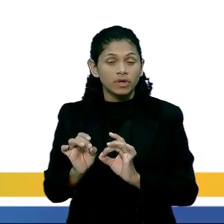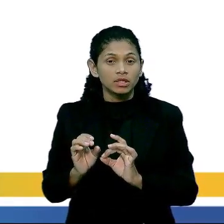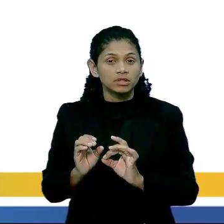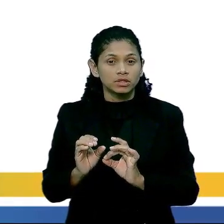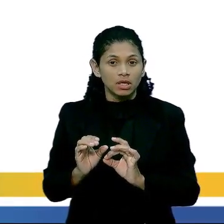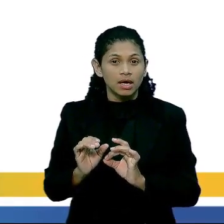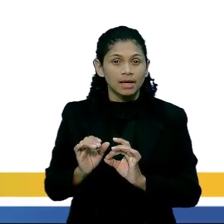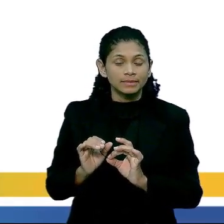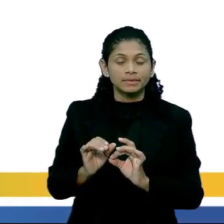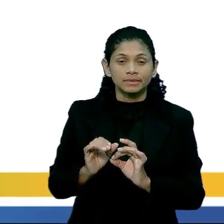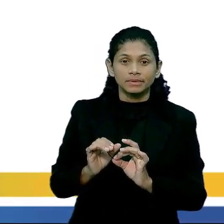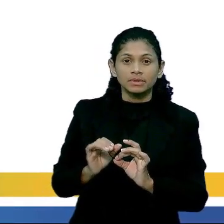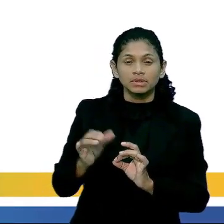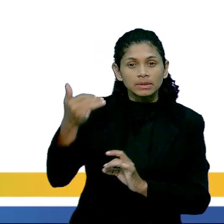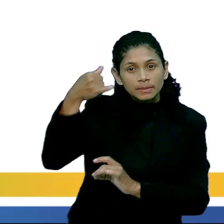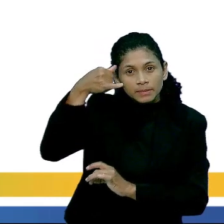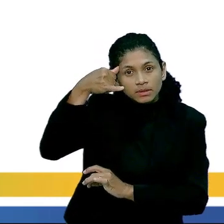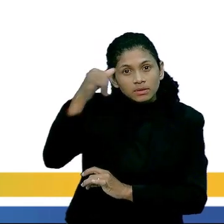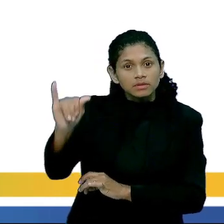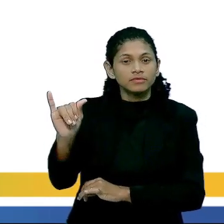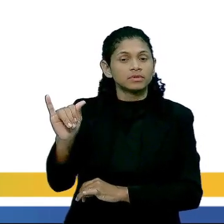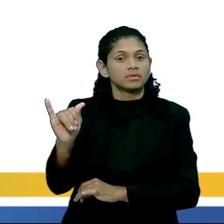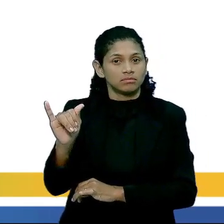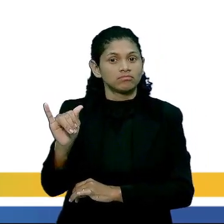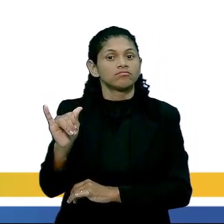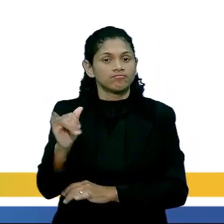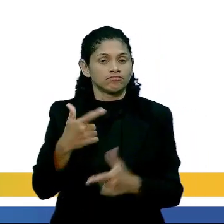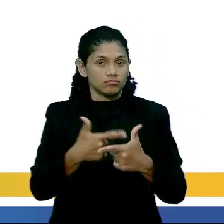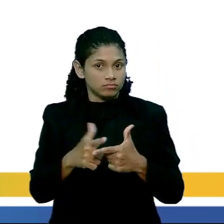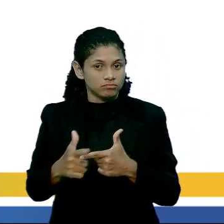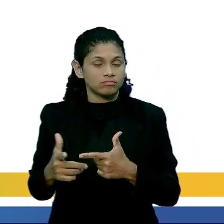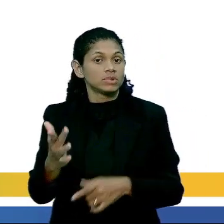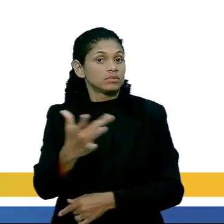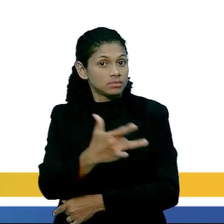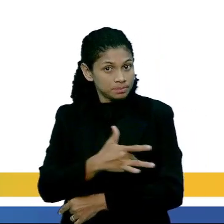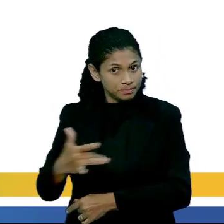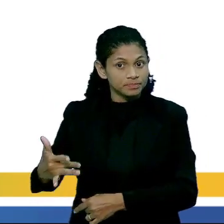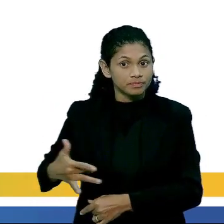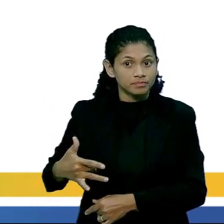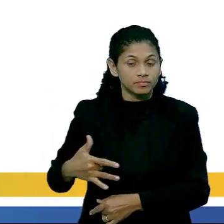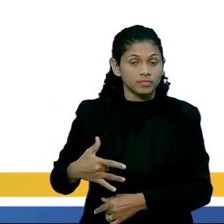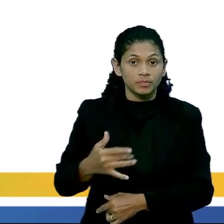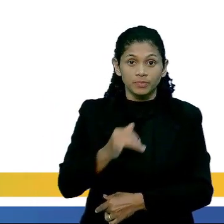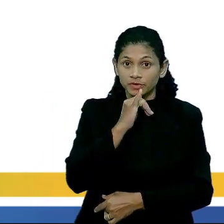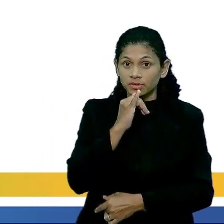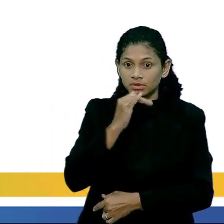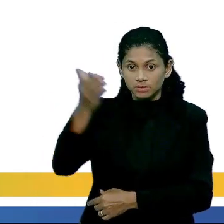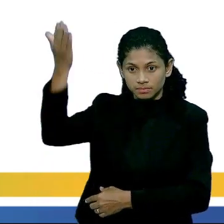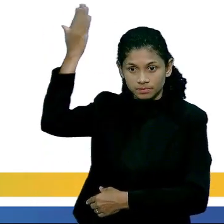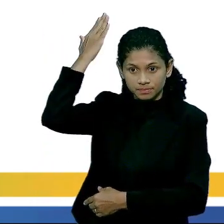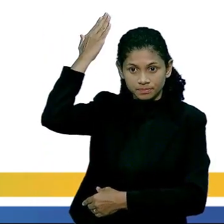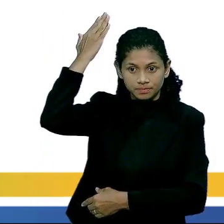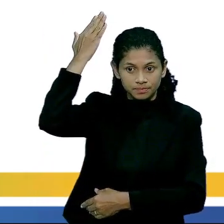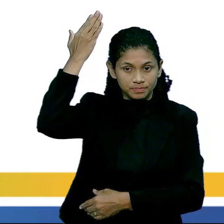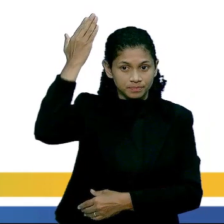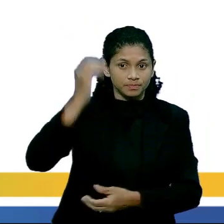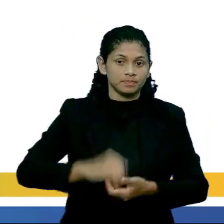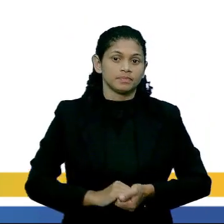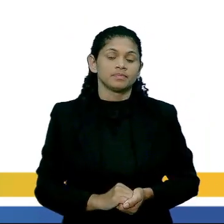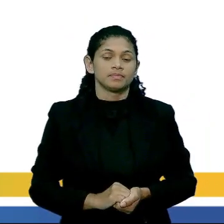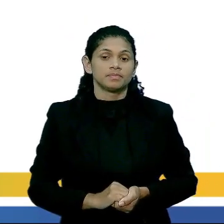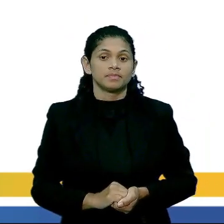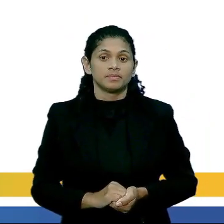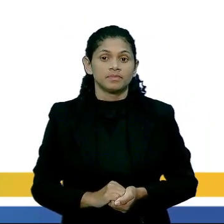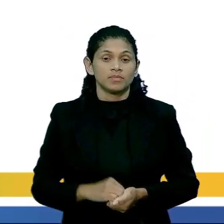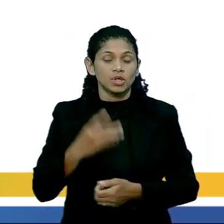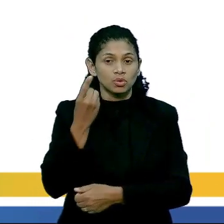campanhas de prevenção como essa que nós estamos vendo no texto na verdade nós estamos vendo no cartaz mas o texto trabalho sobre ela que é o dia